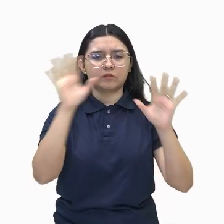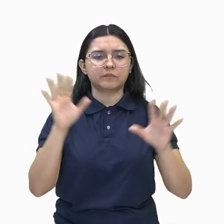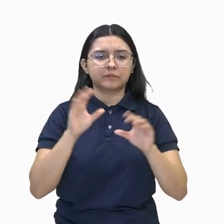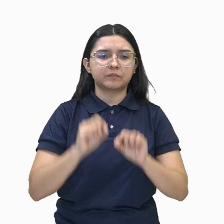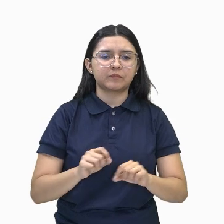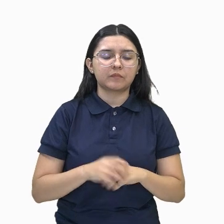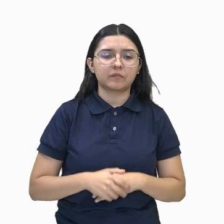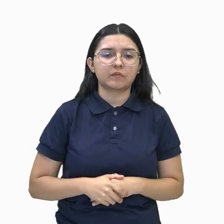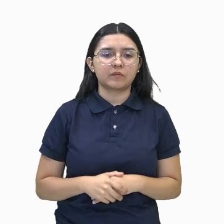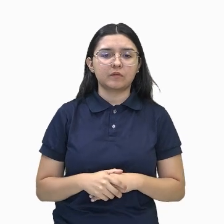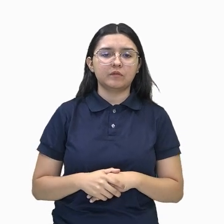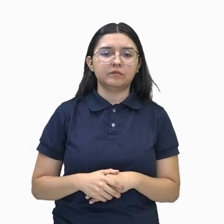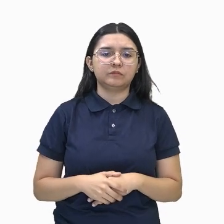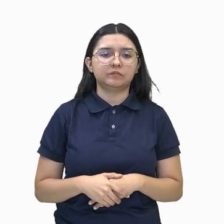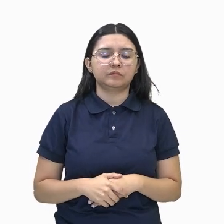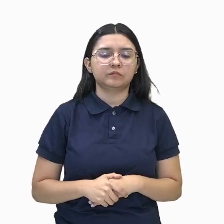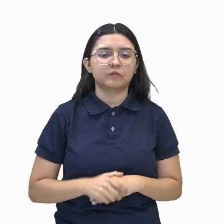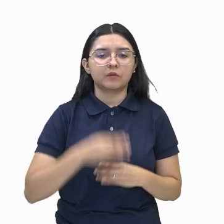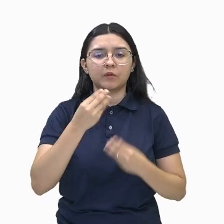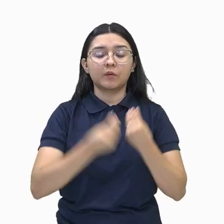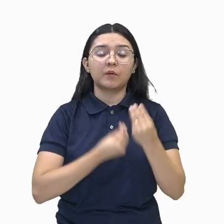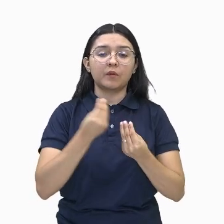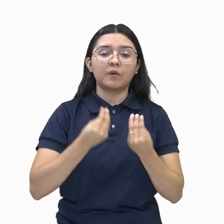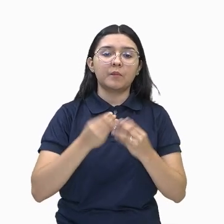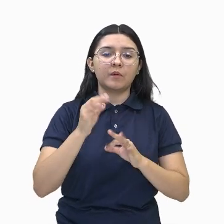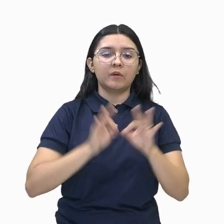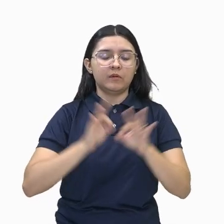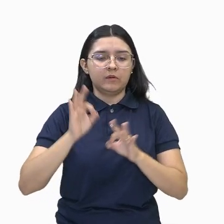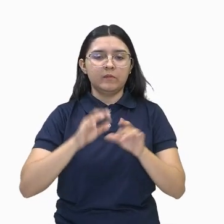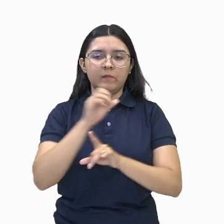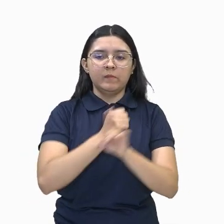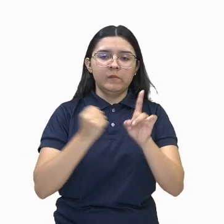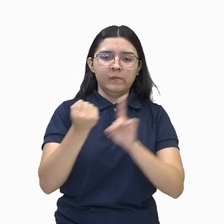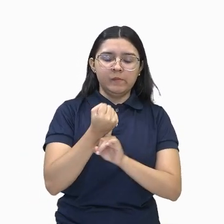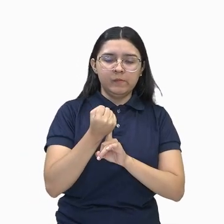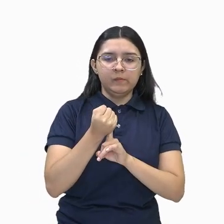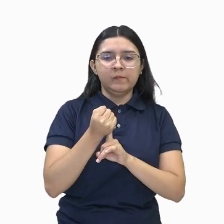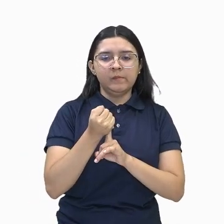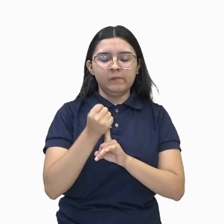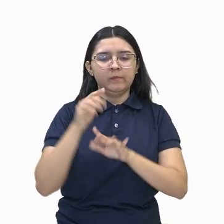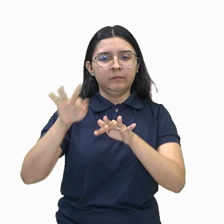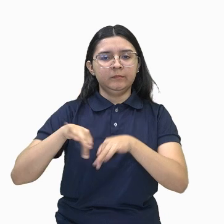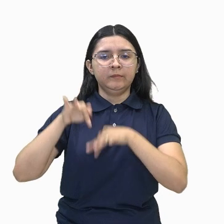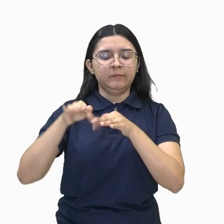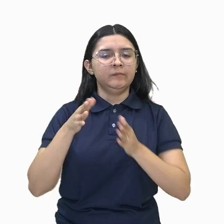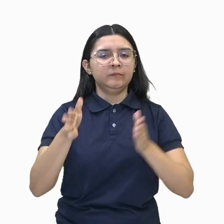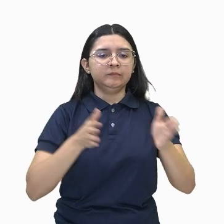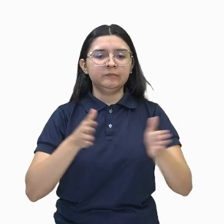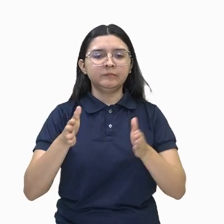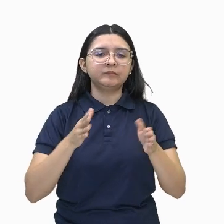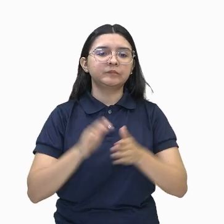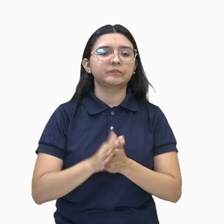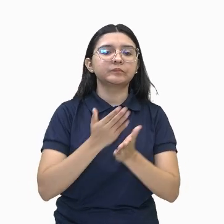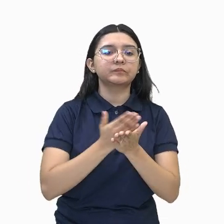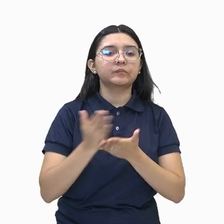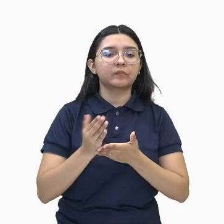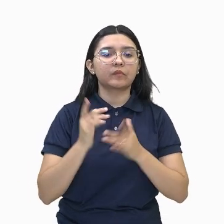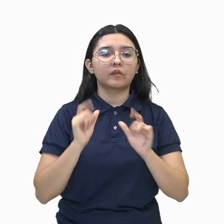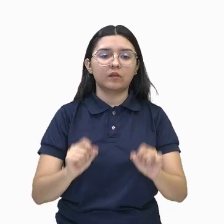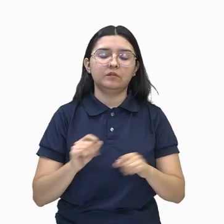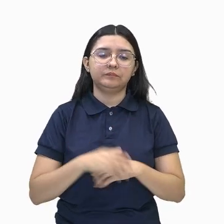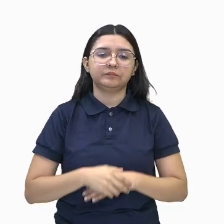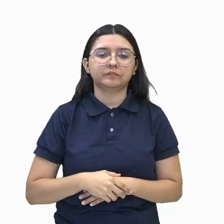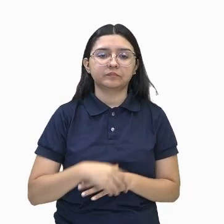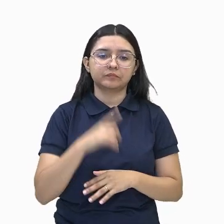ainda mais como era a sociedade feudal naquele momento. Vamos lá, então. Vamos conhecer e